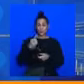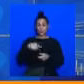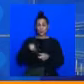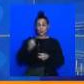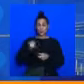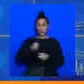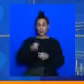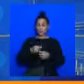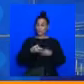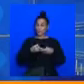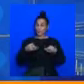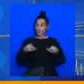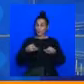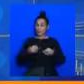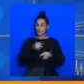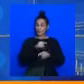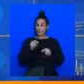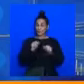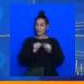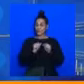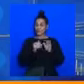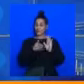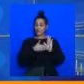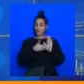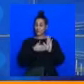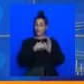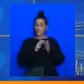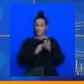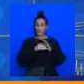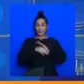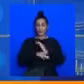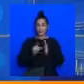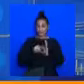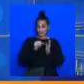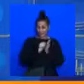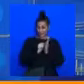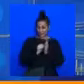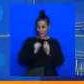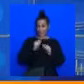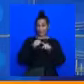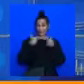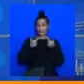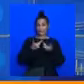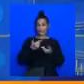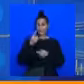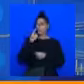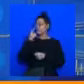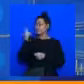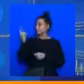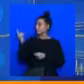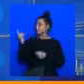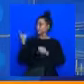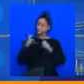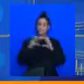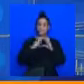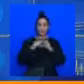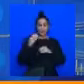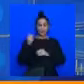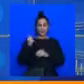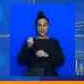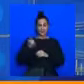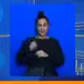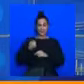do volante. Você que fez o seu jogo na Lotomania, tá marcando aí, boa sorte. Bola branca,